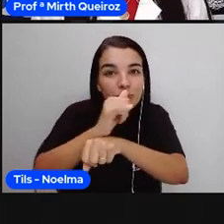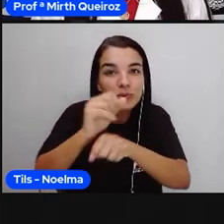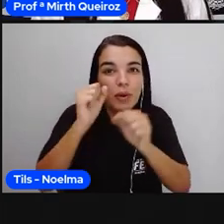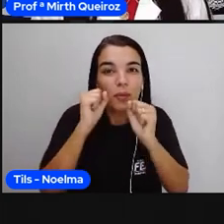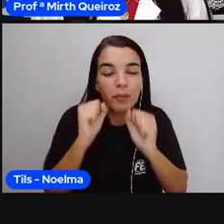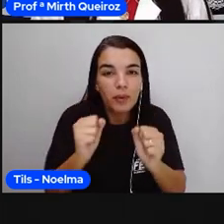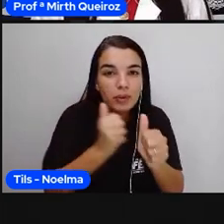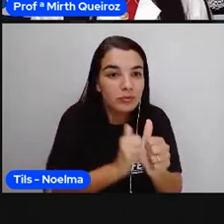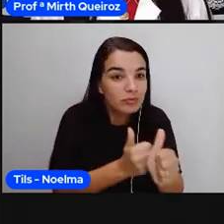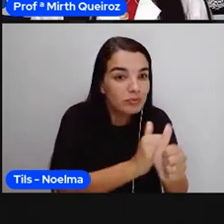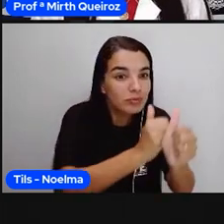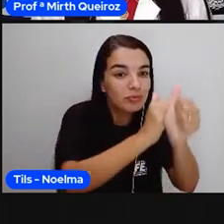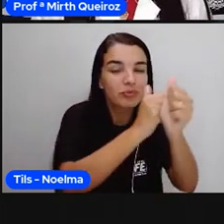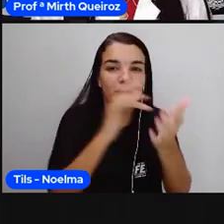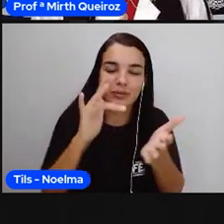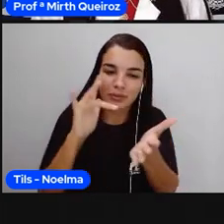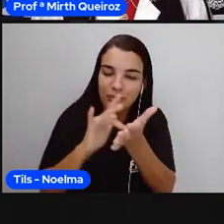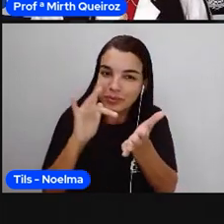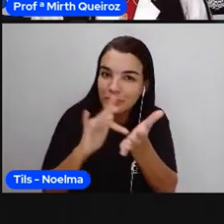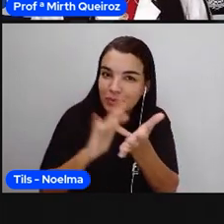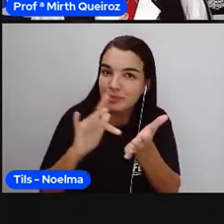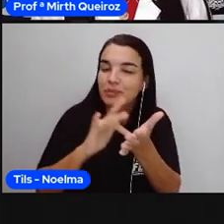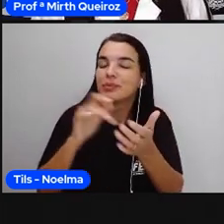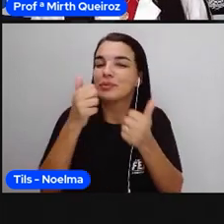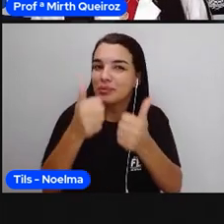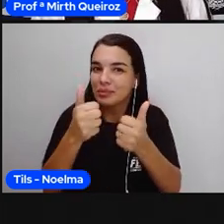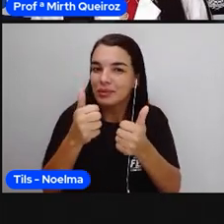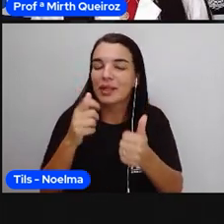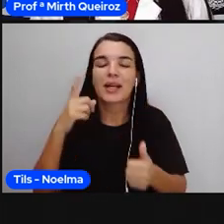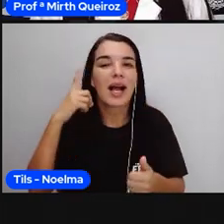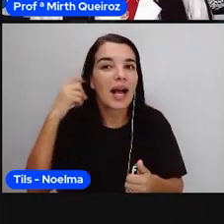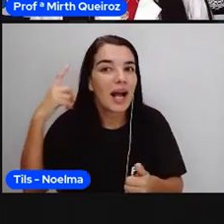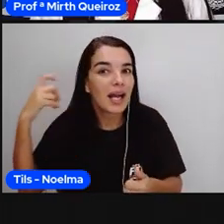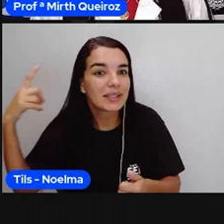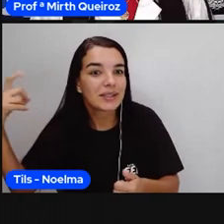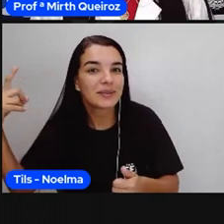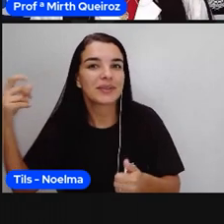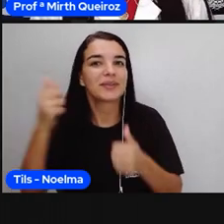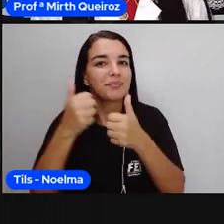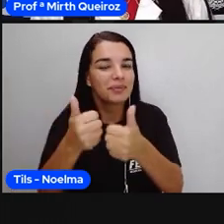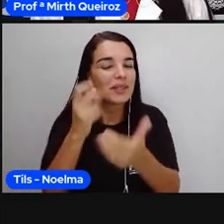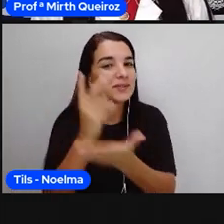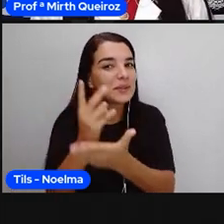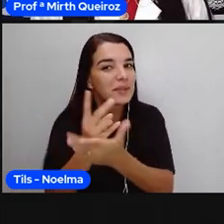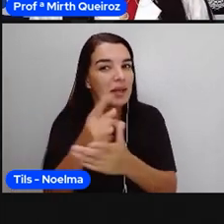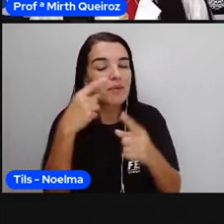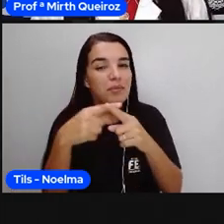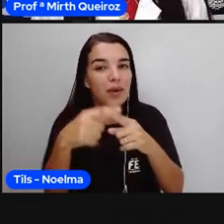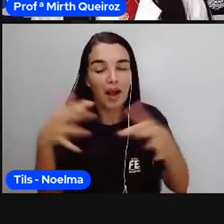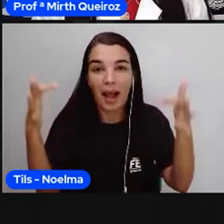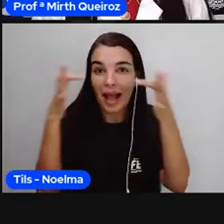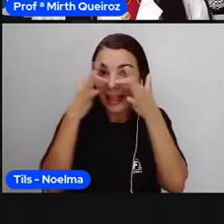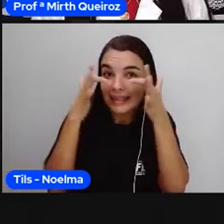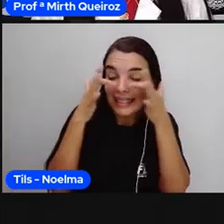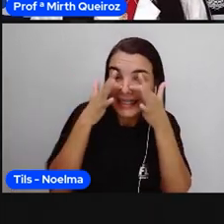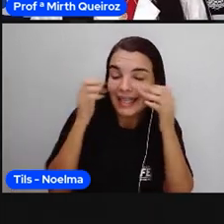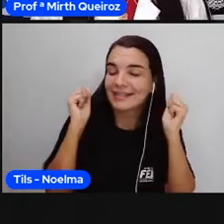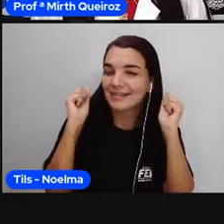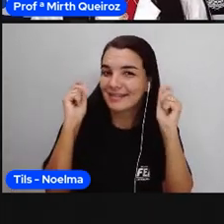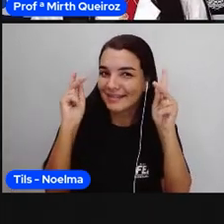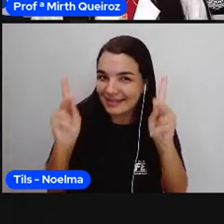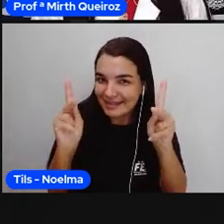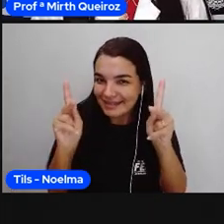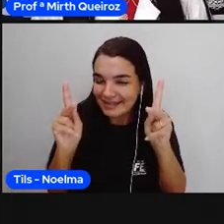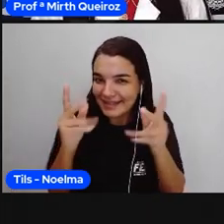canal aí no YouTube, se inscreva, né, no canal e ative o sininho para que vocês possam ficar mais